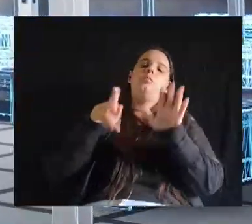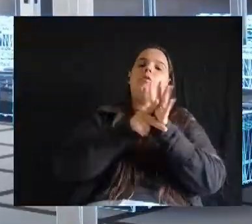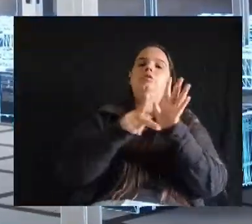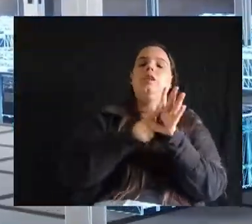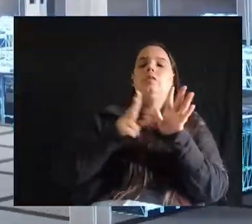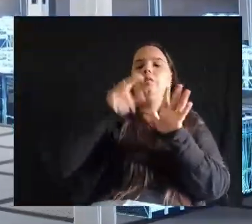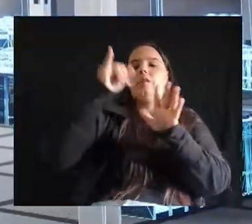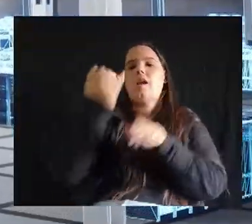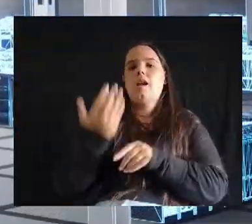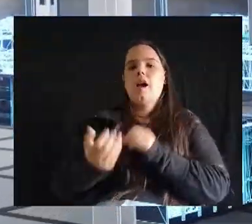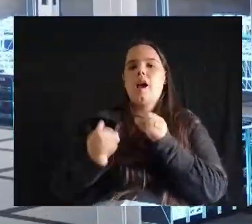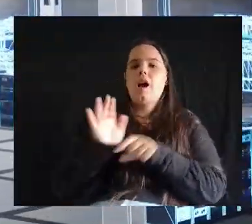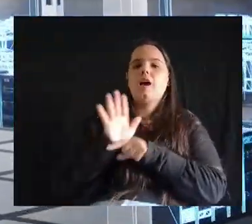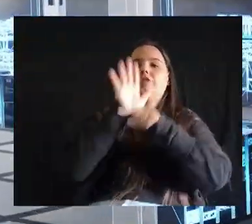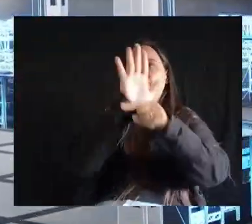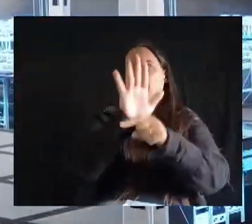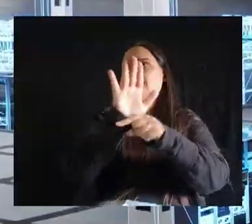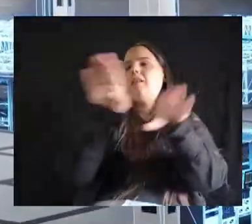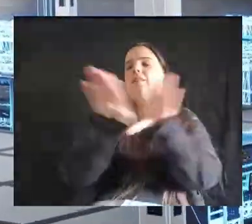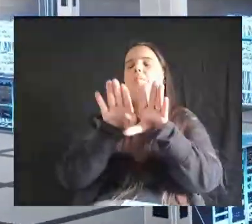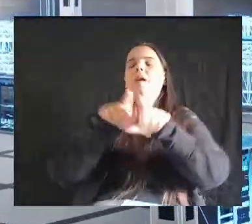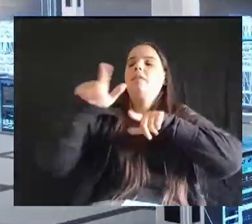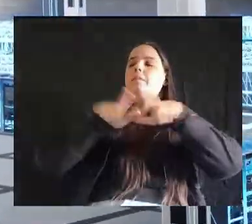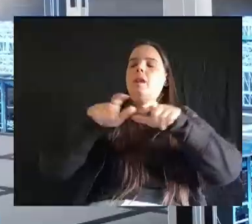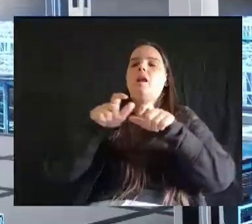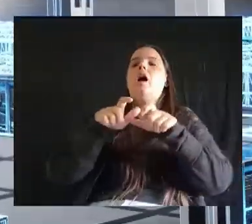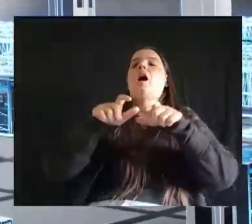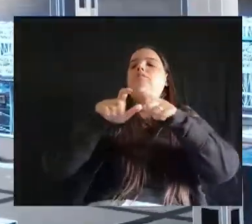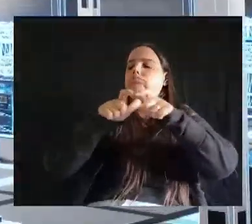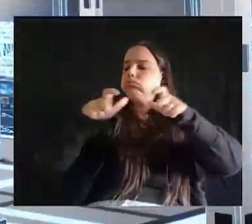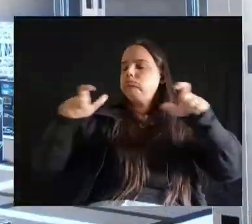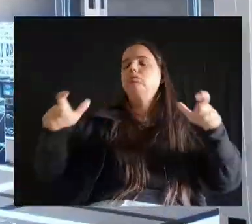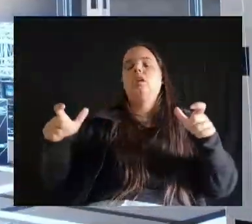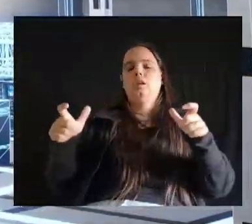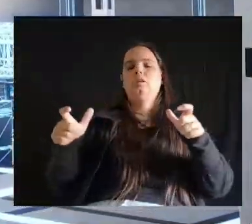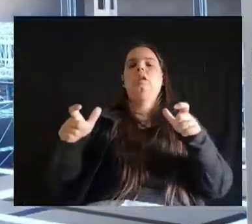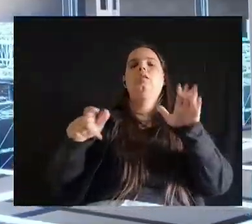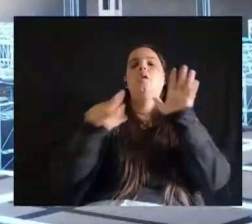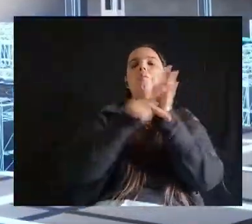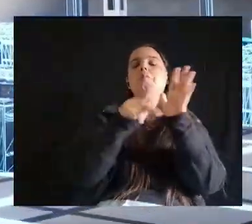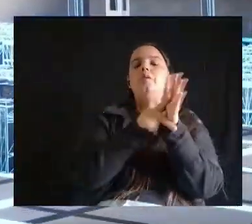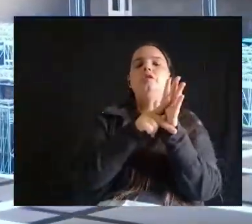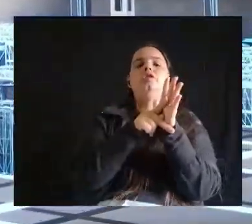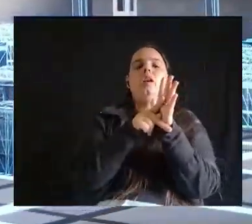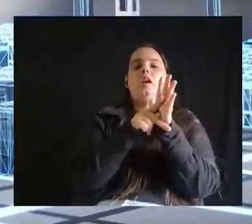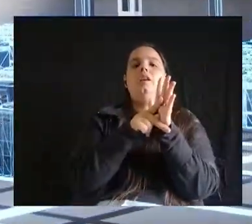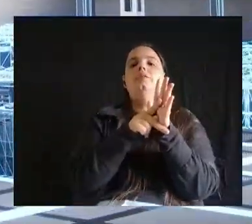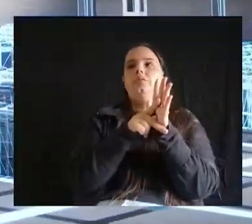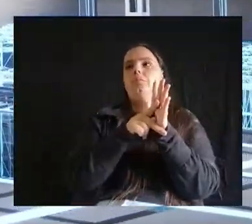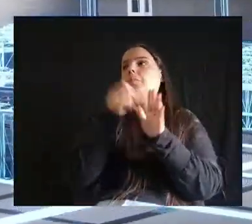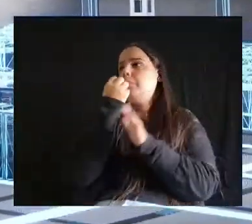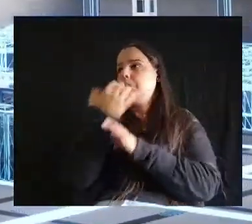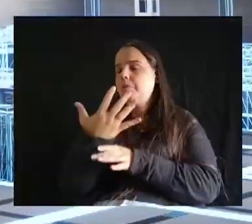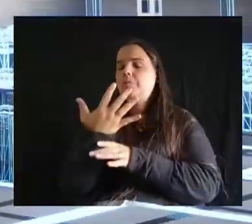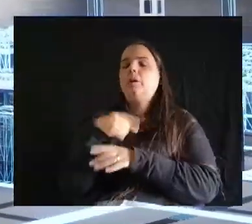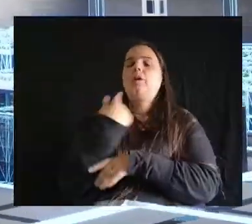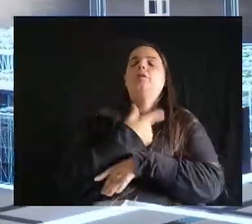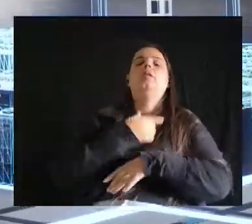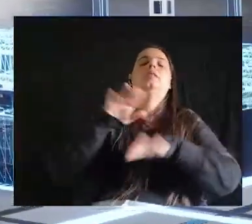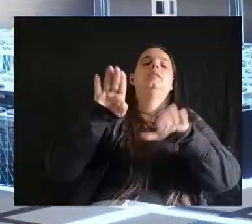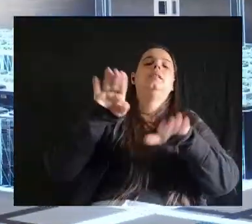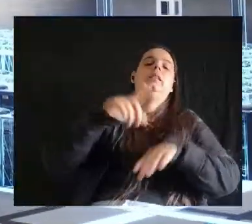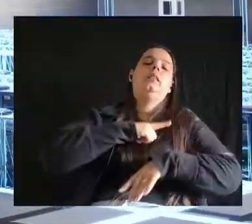data centers de grande porte. Tá? Então, é um projeto com uma visão estratégica e que a gente pretende também explorar, né,